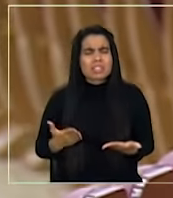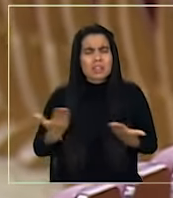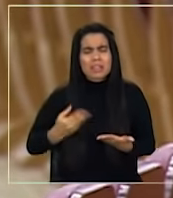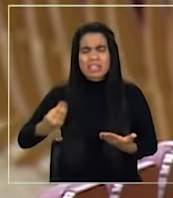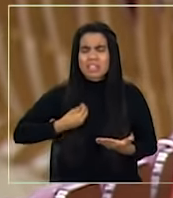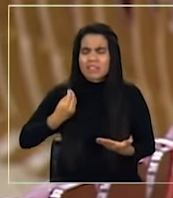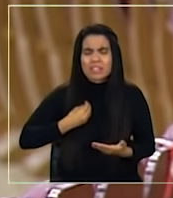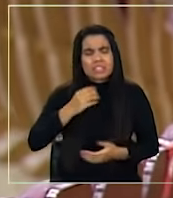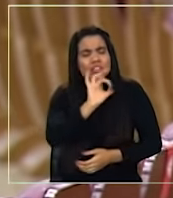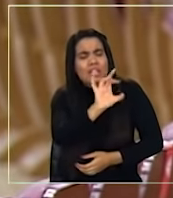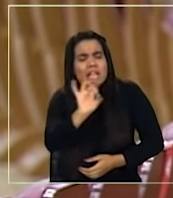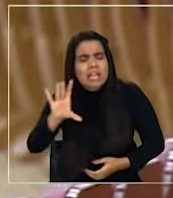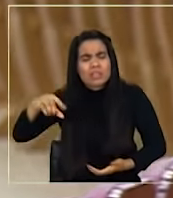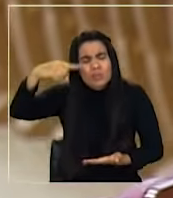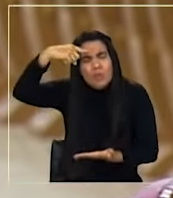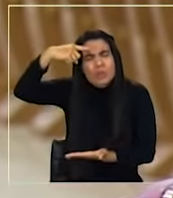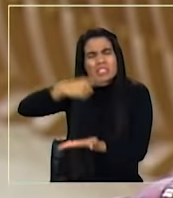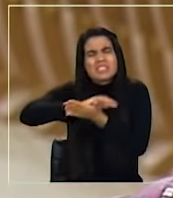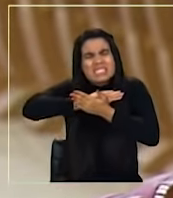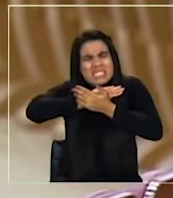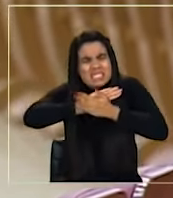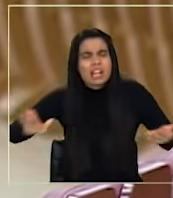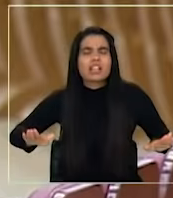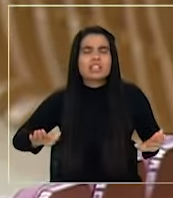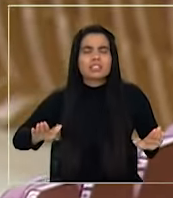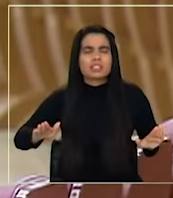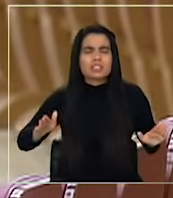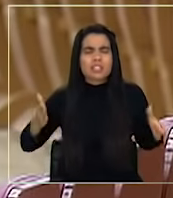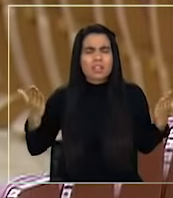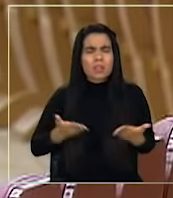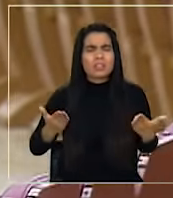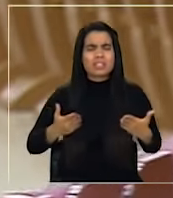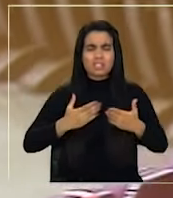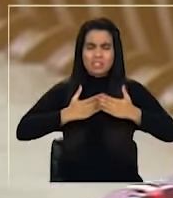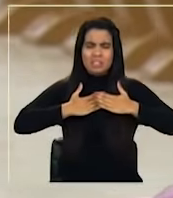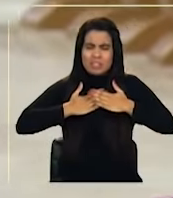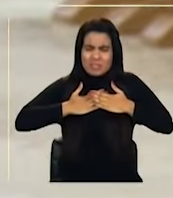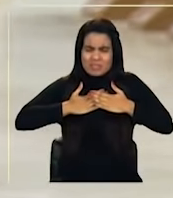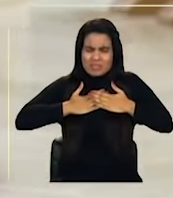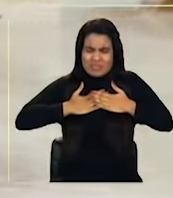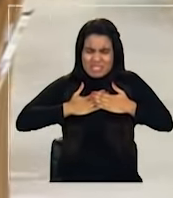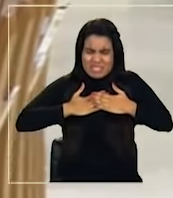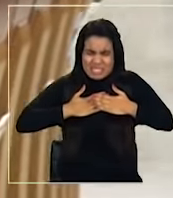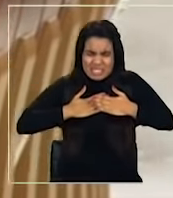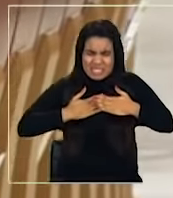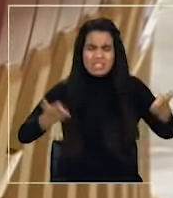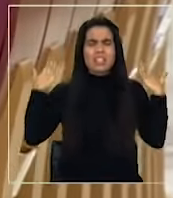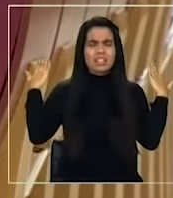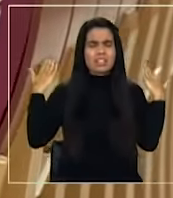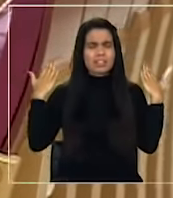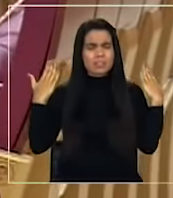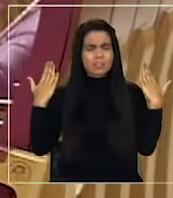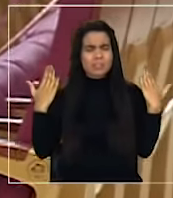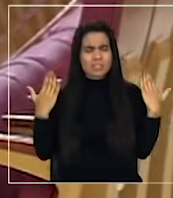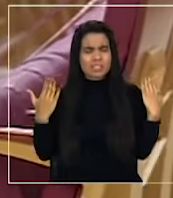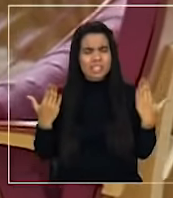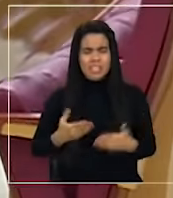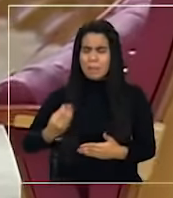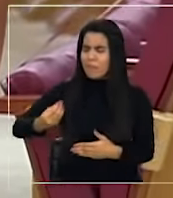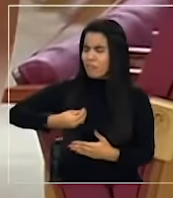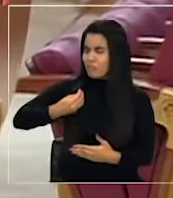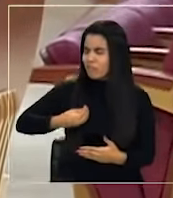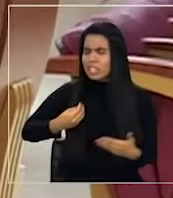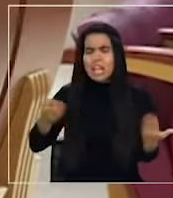vida, eu ordeno que saia, tira as mãos do seu peito e diga, saia da minha